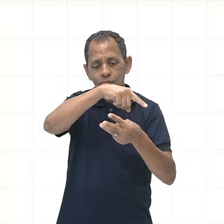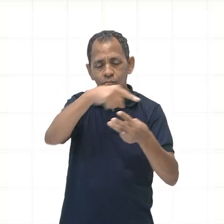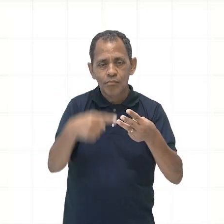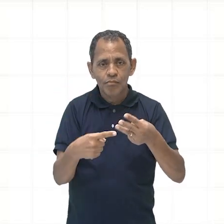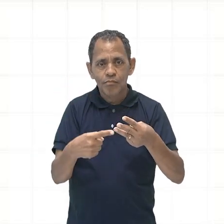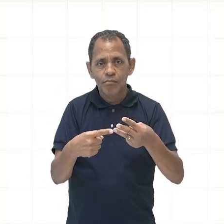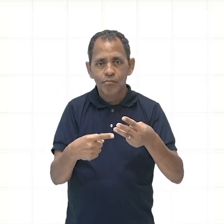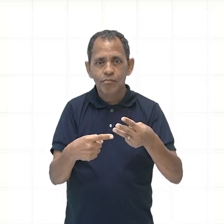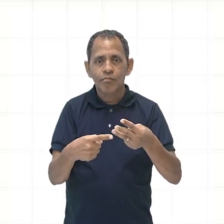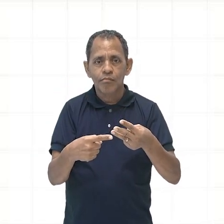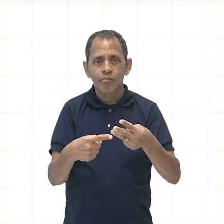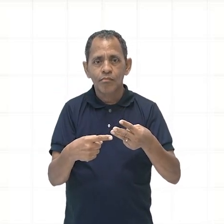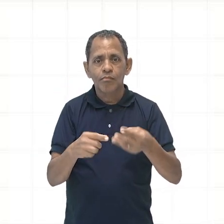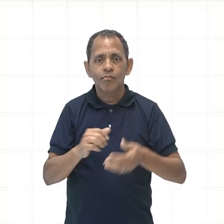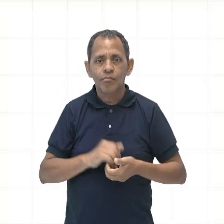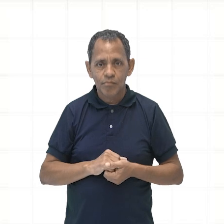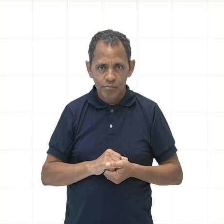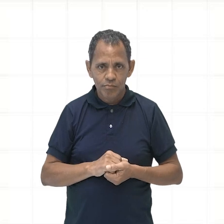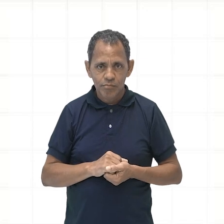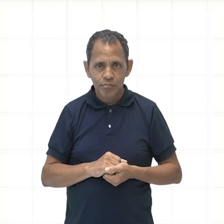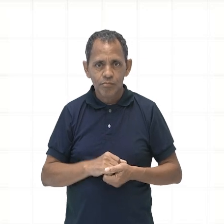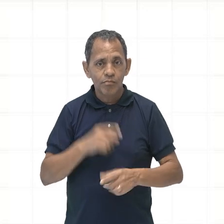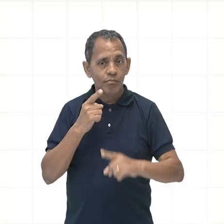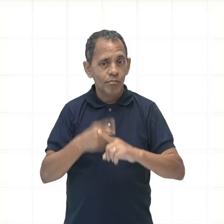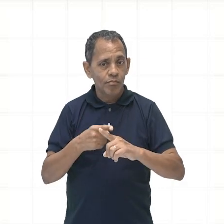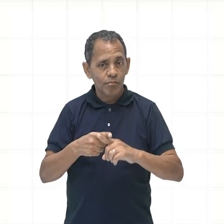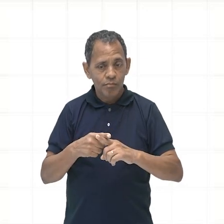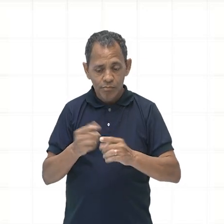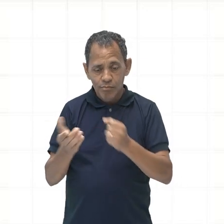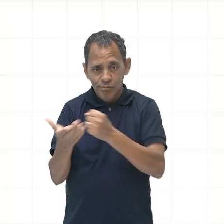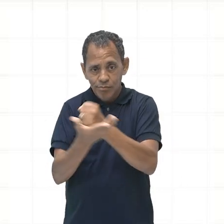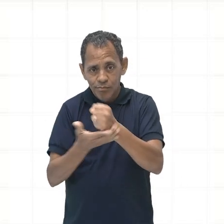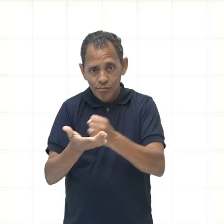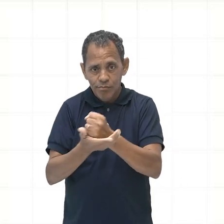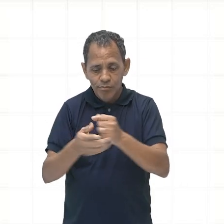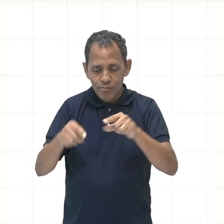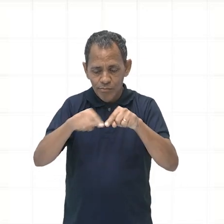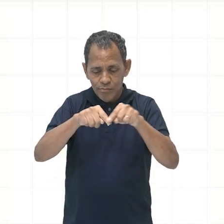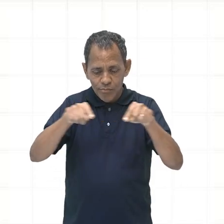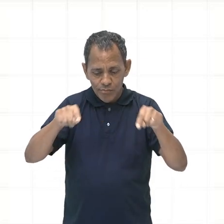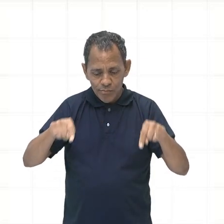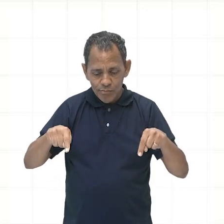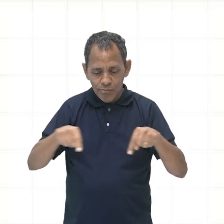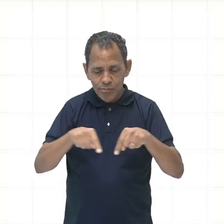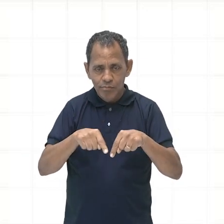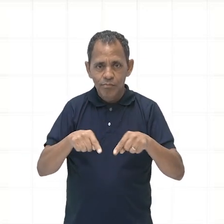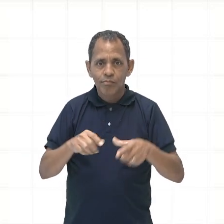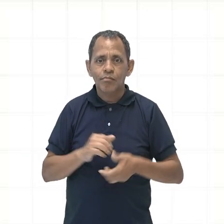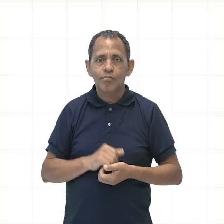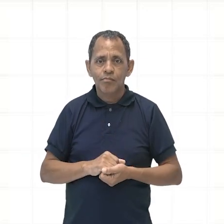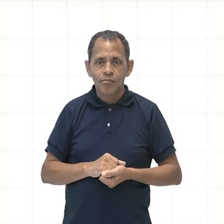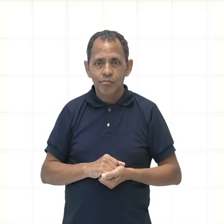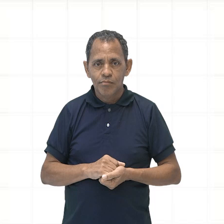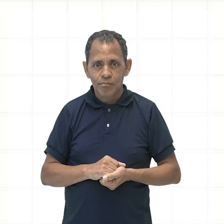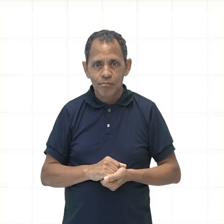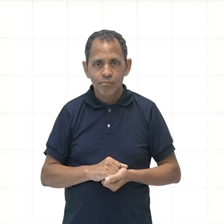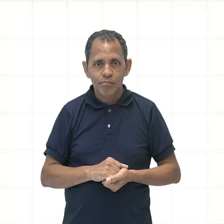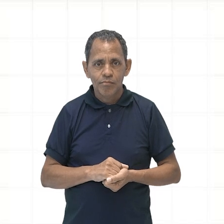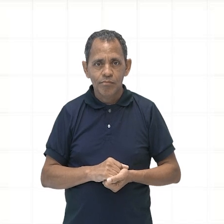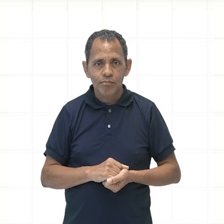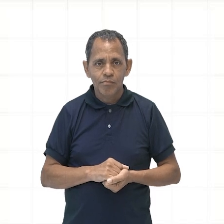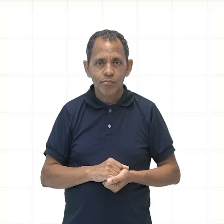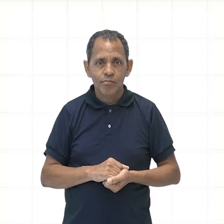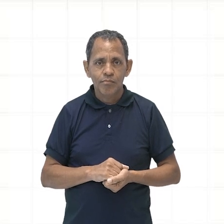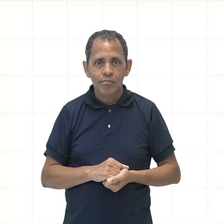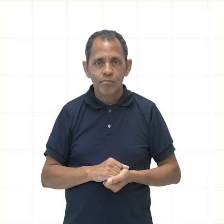eu só vou multiplicar as 3 medidas porque a base é um retângulo, né? É uma base quadrangular. Então,